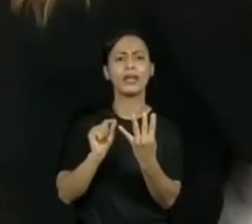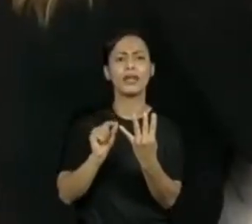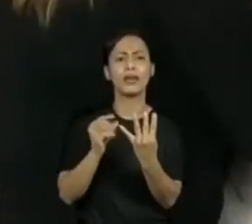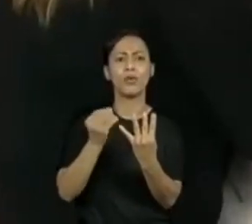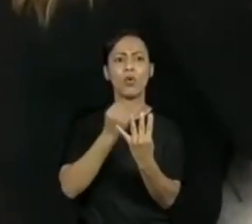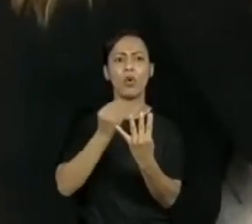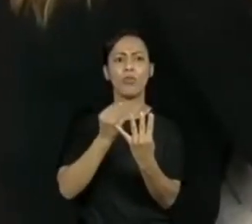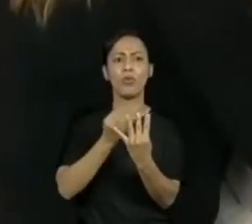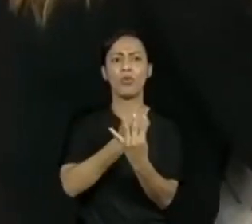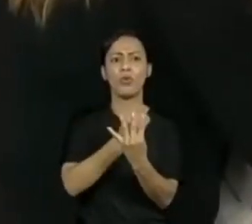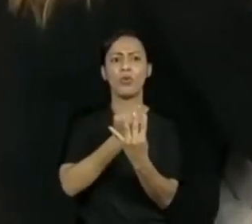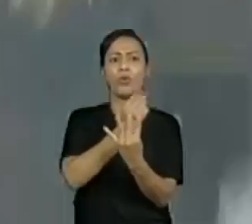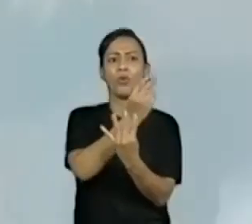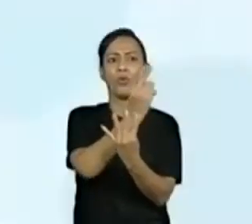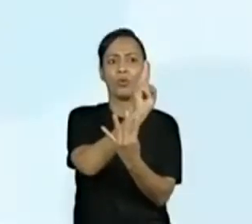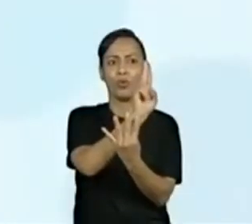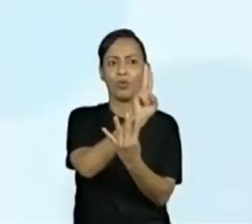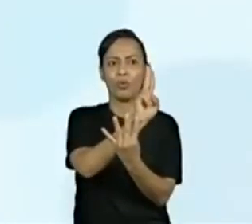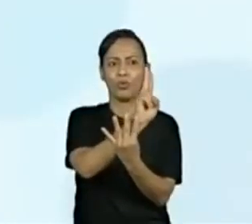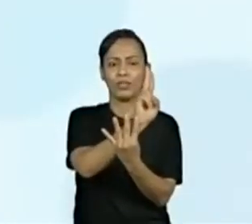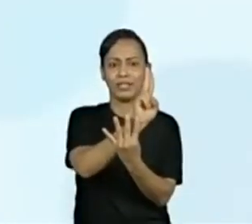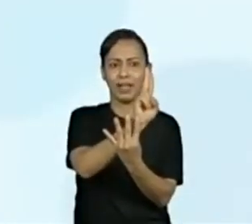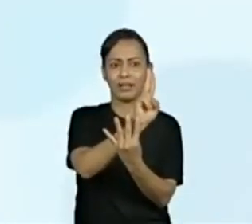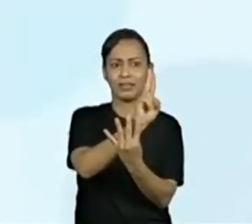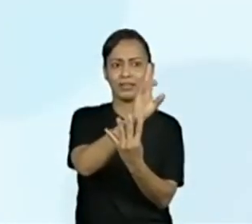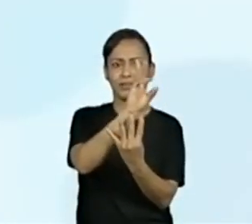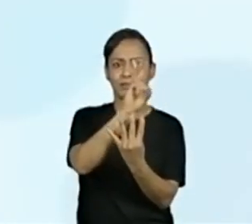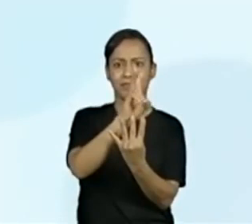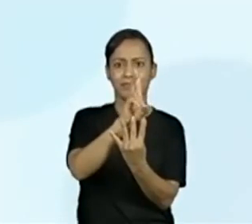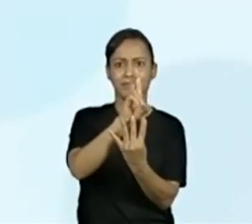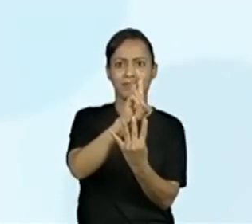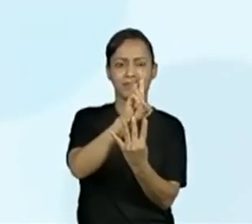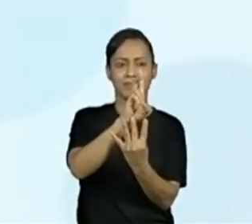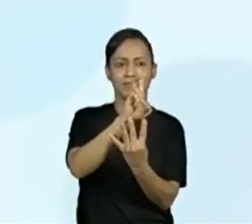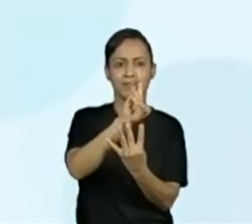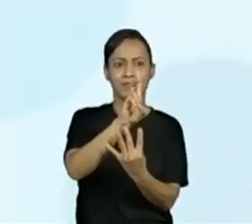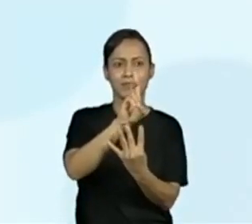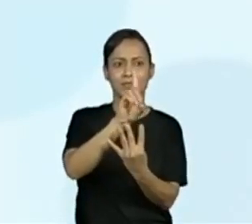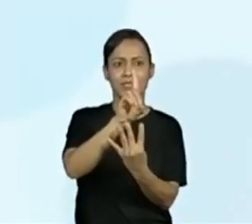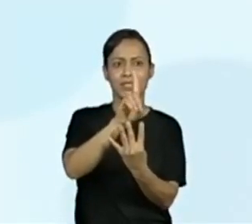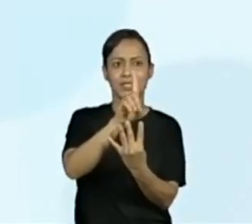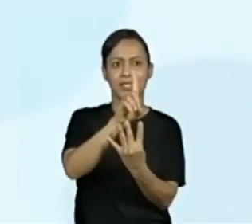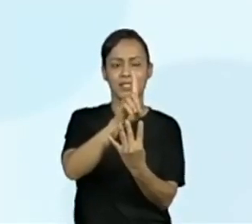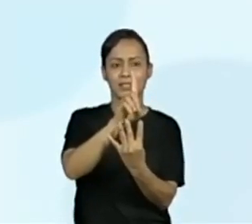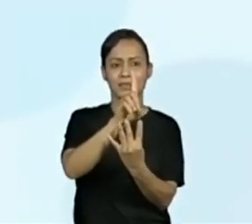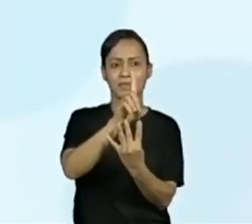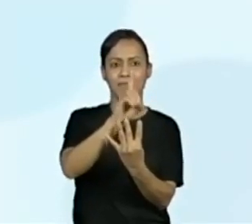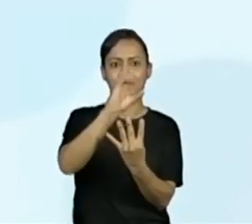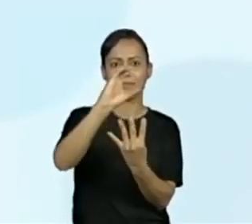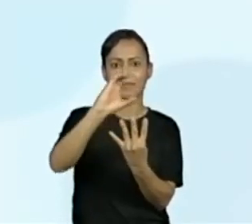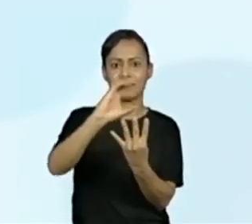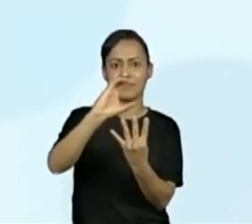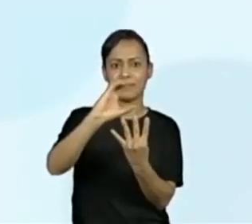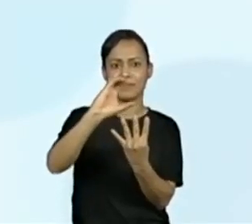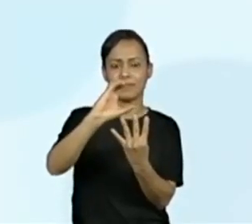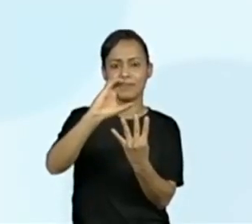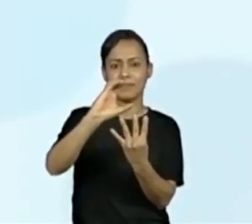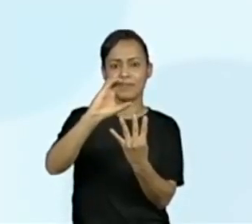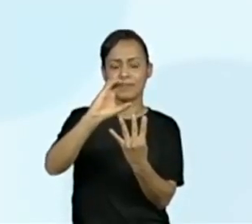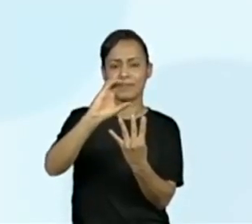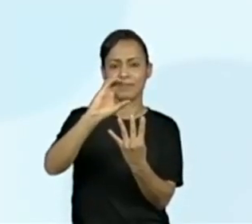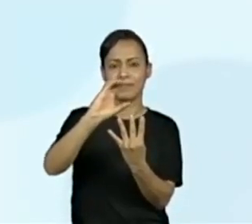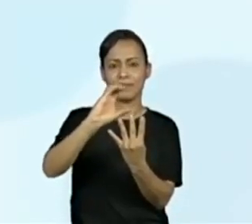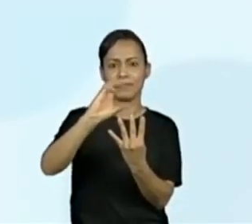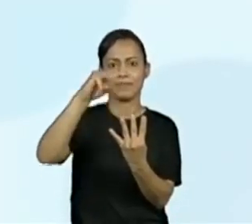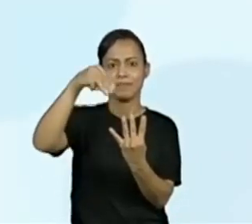é? Só relembrando aí aqui a posição das dezenas, a posição das centenas